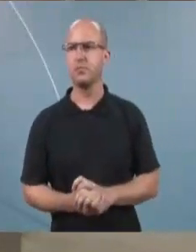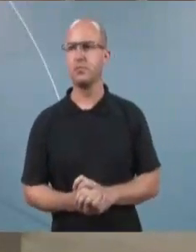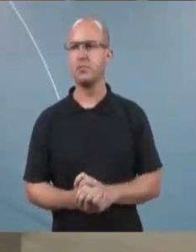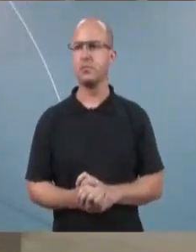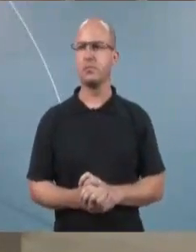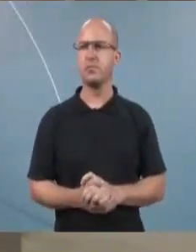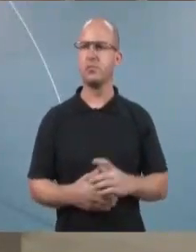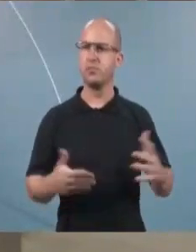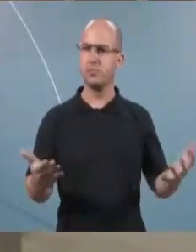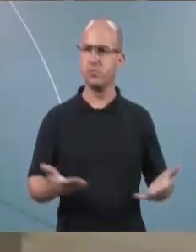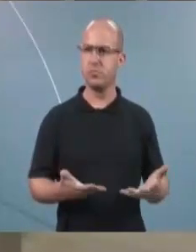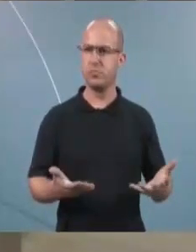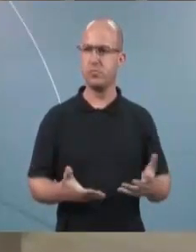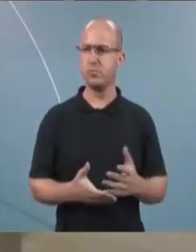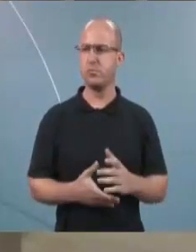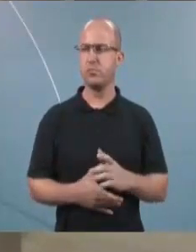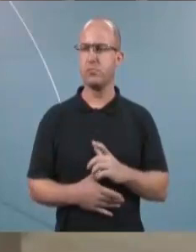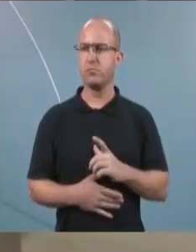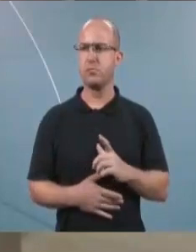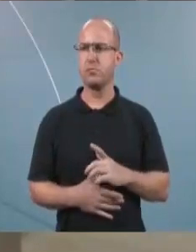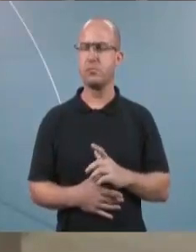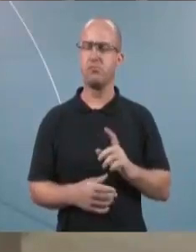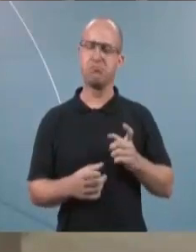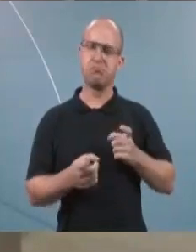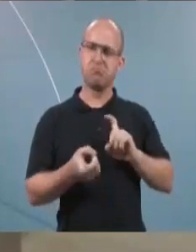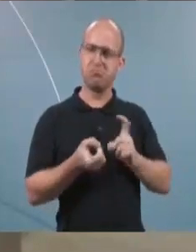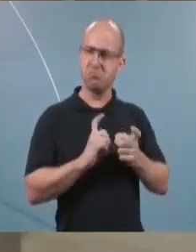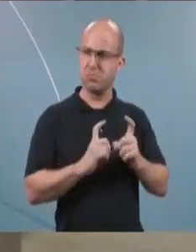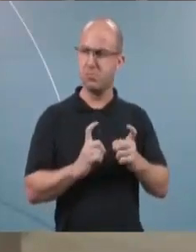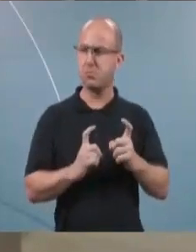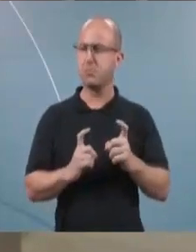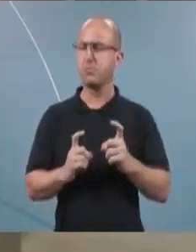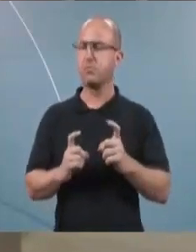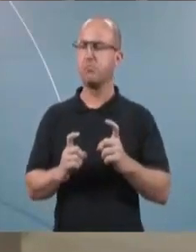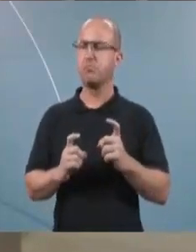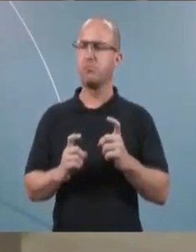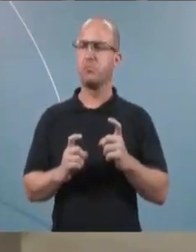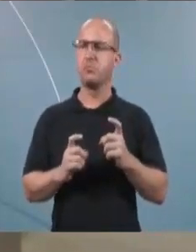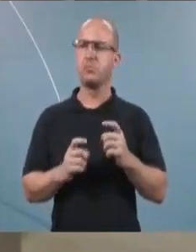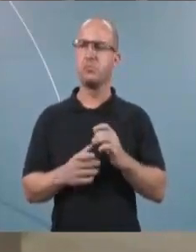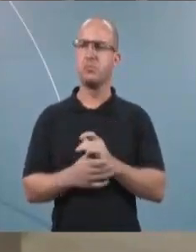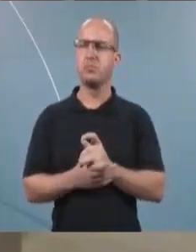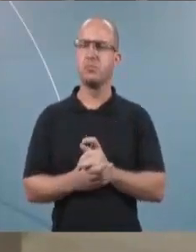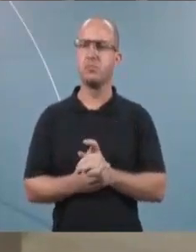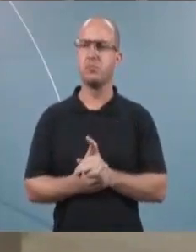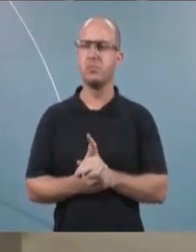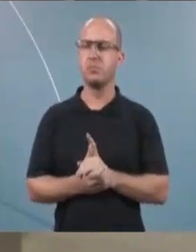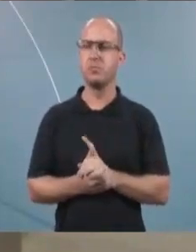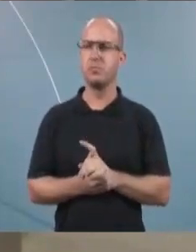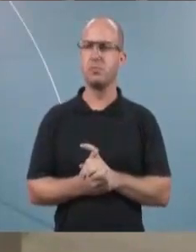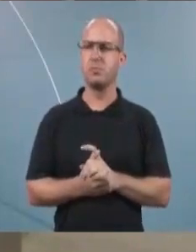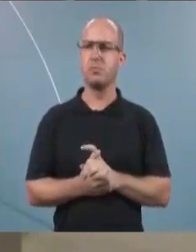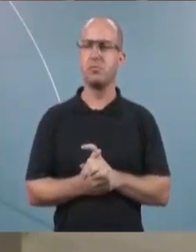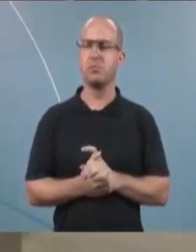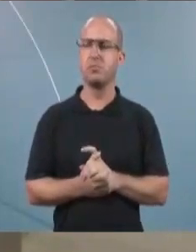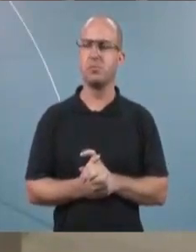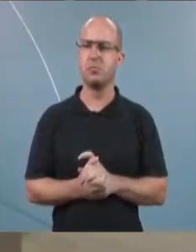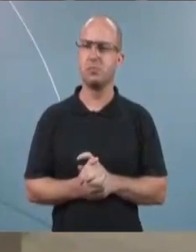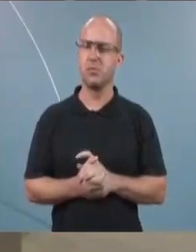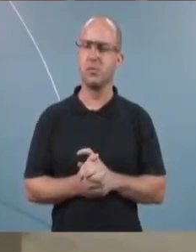hoje uma discussão a palavra discussão sem o sentido